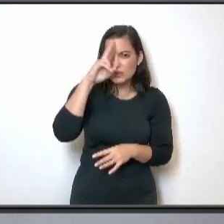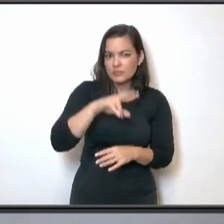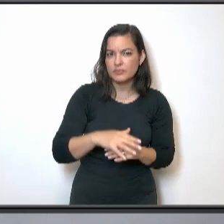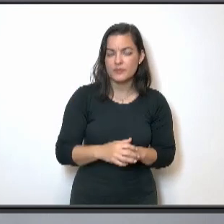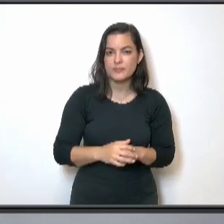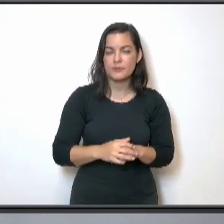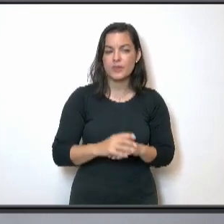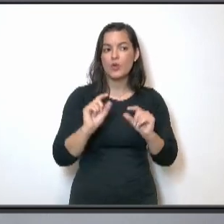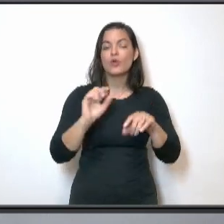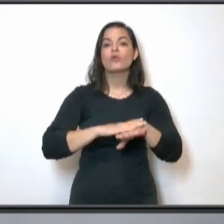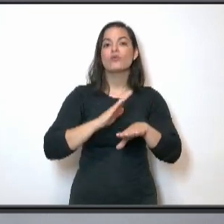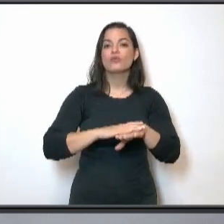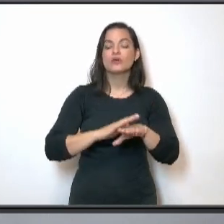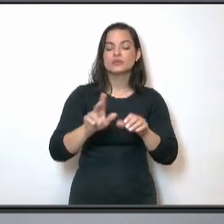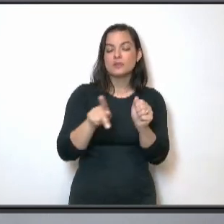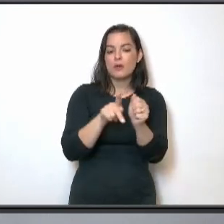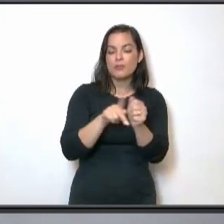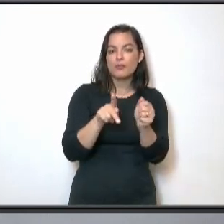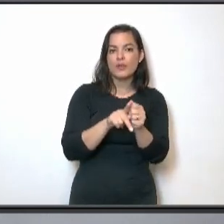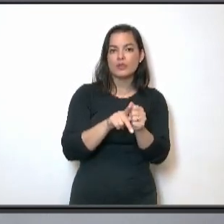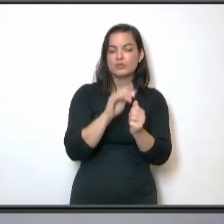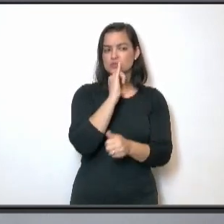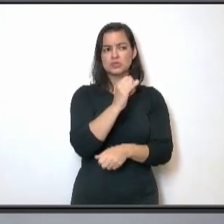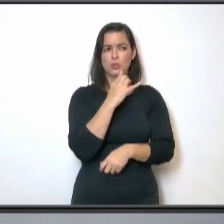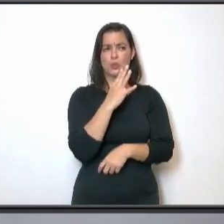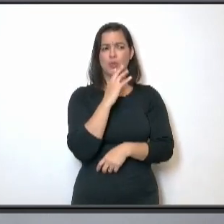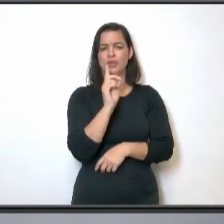O que levou Pedro a negar Jesus?